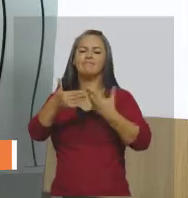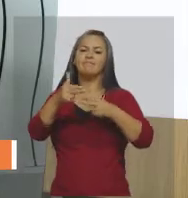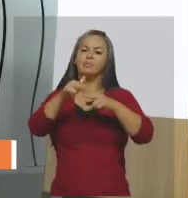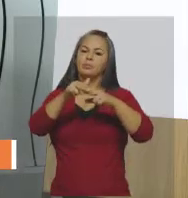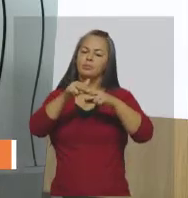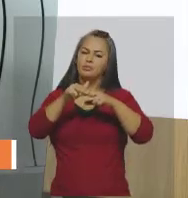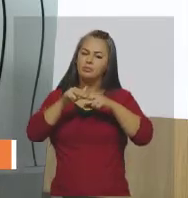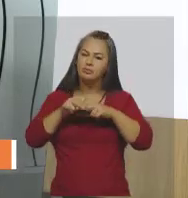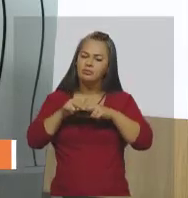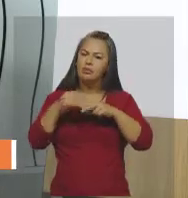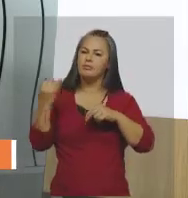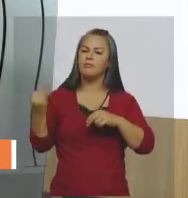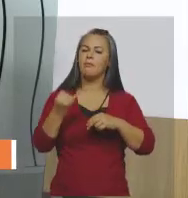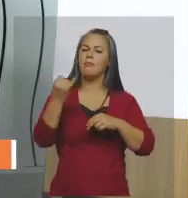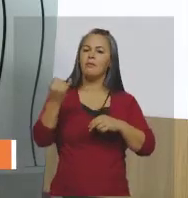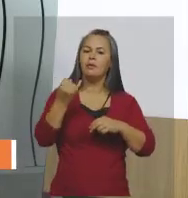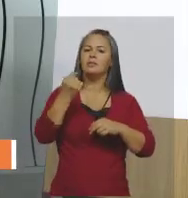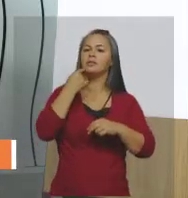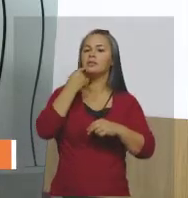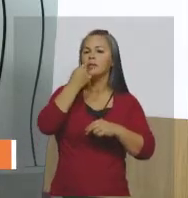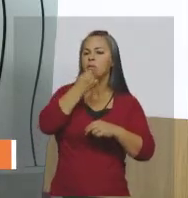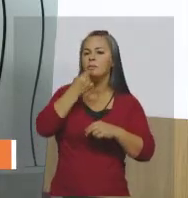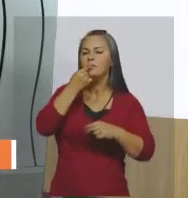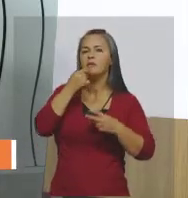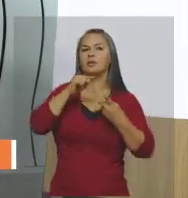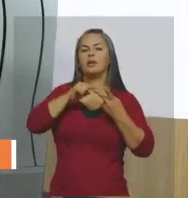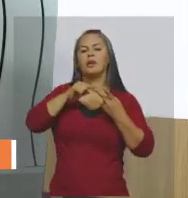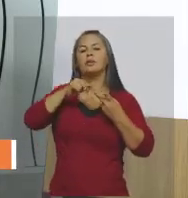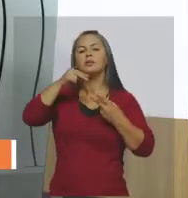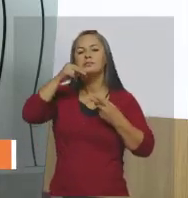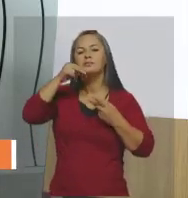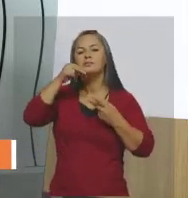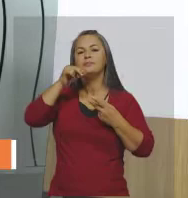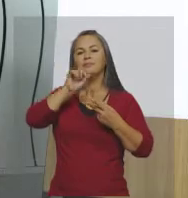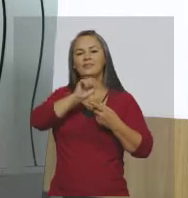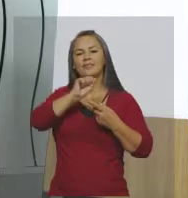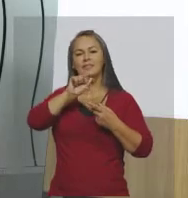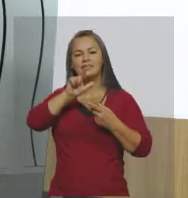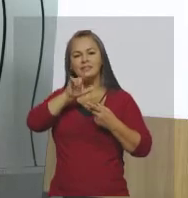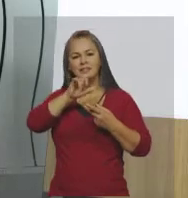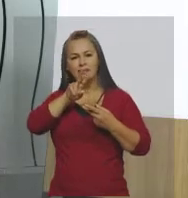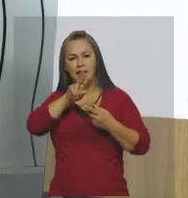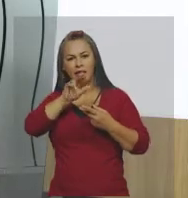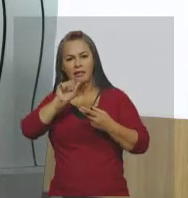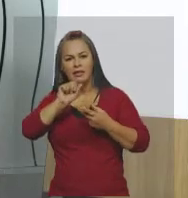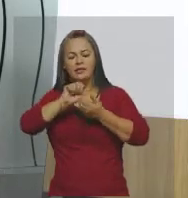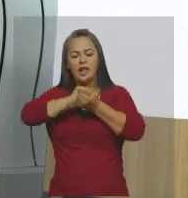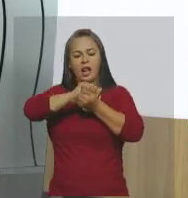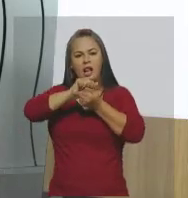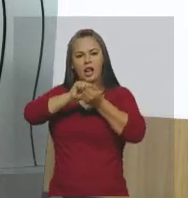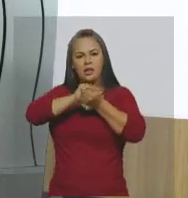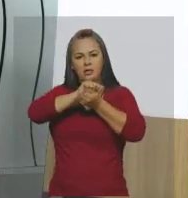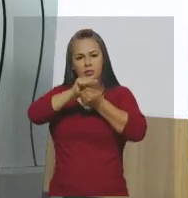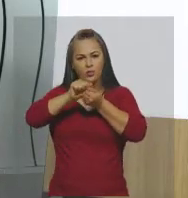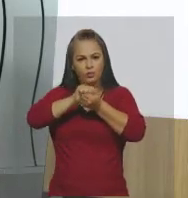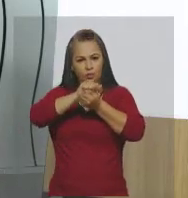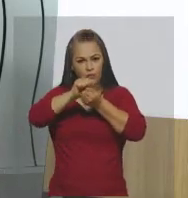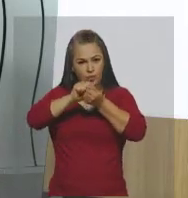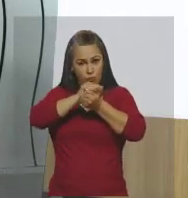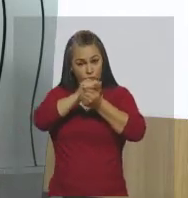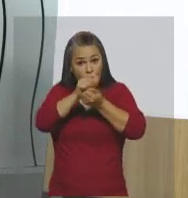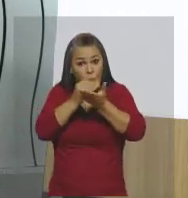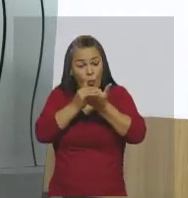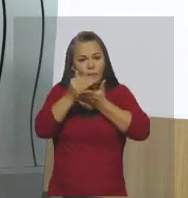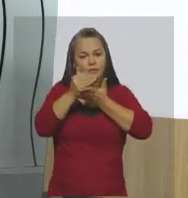aí da boca, da saliva produzida na boca aí, para começar o nosso processo de digestão.